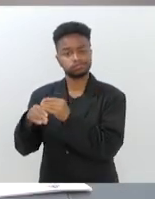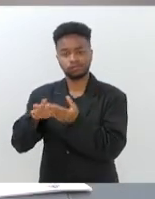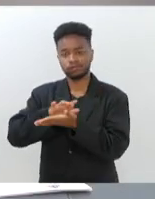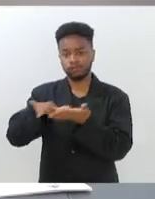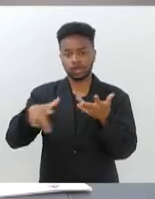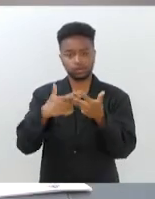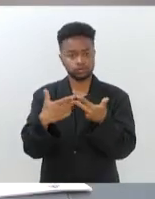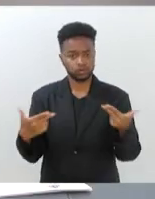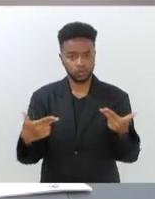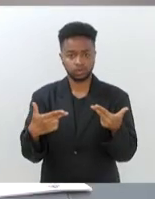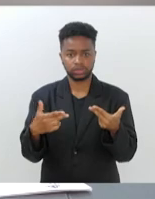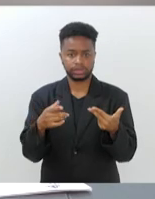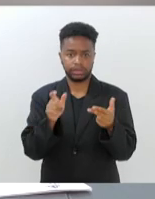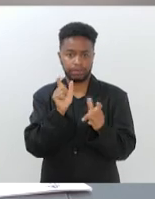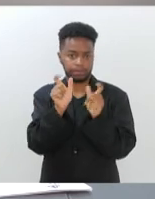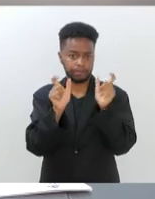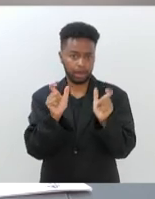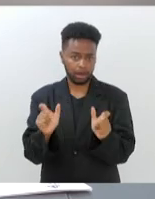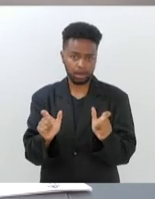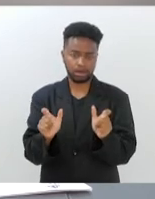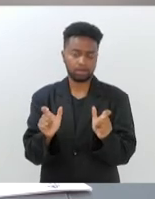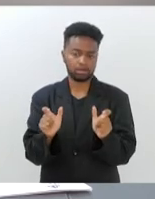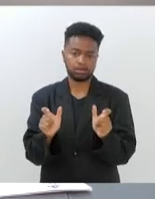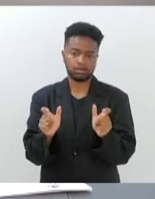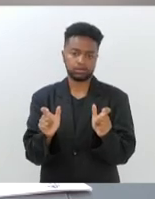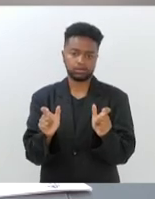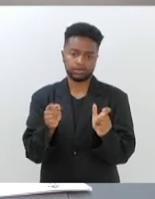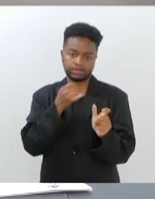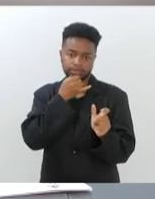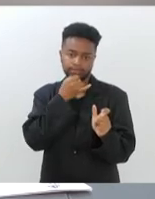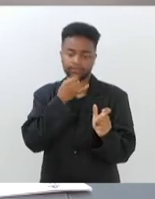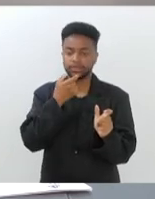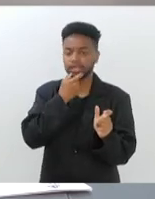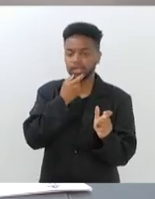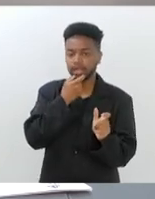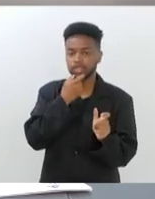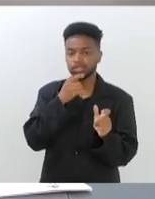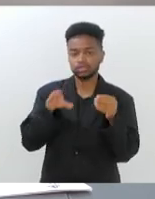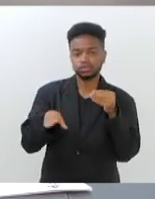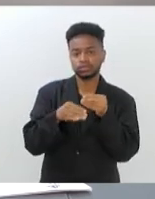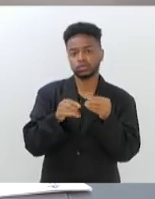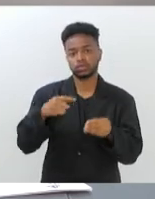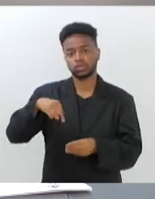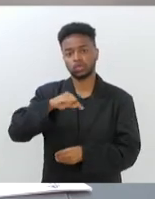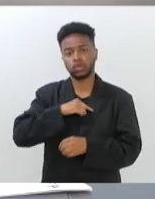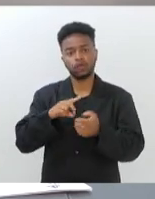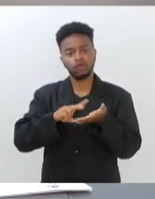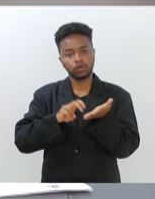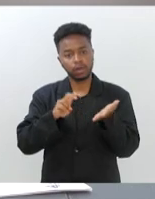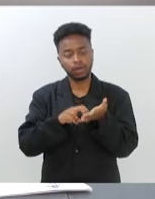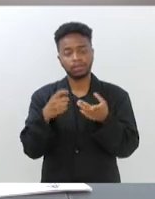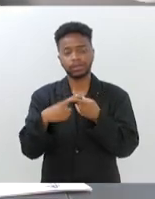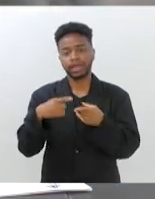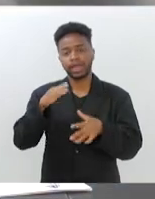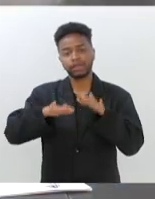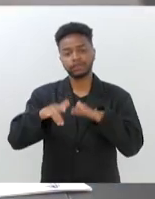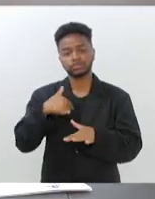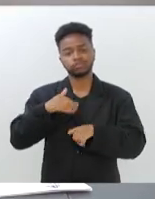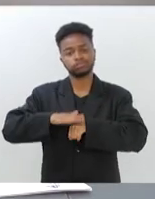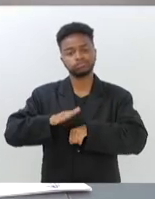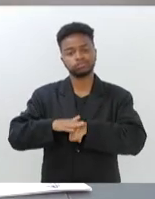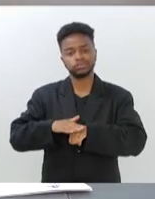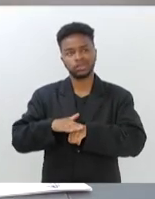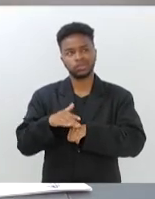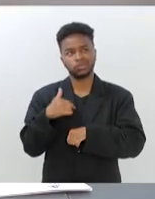de de termos em inglês na no nosso vocabulário às vezes eu mesmo fico assim